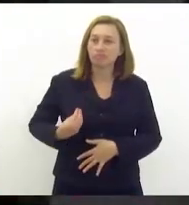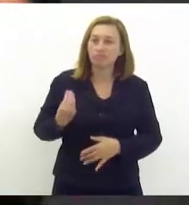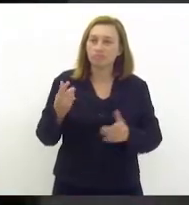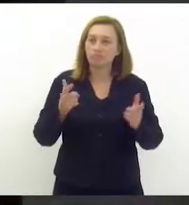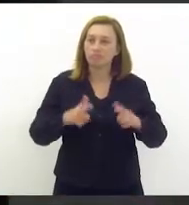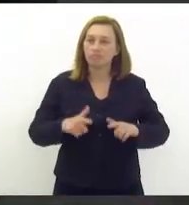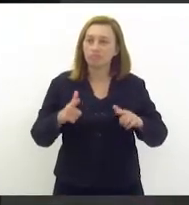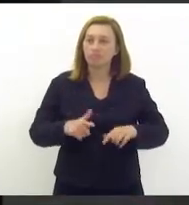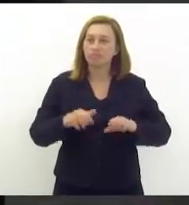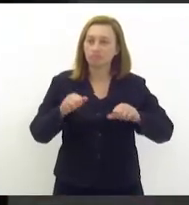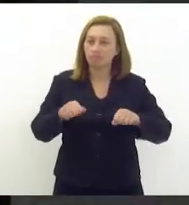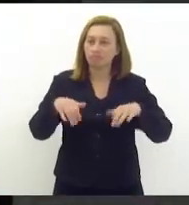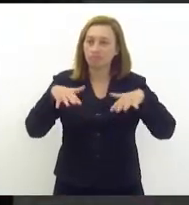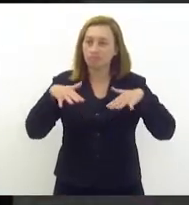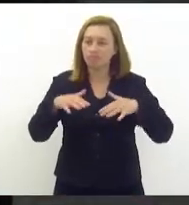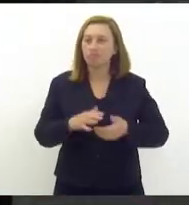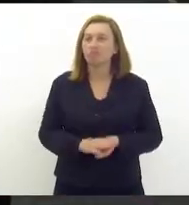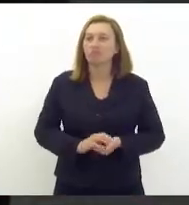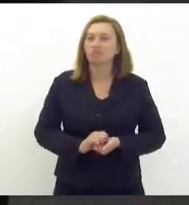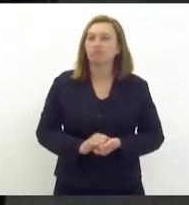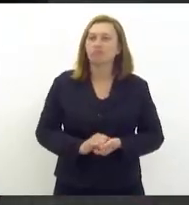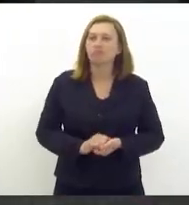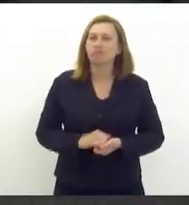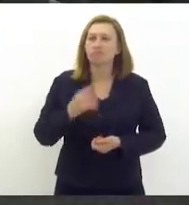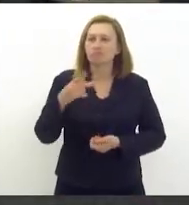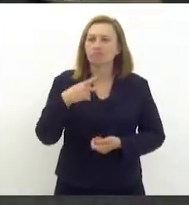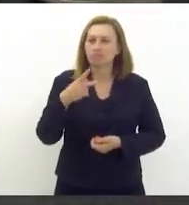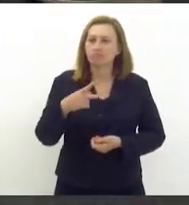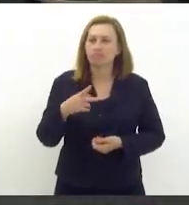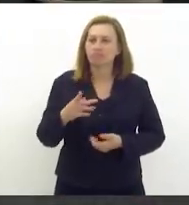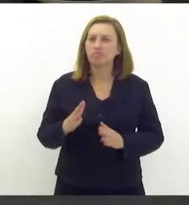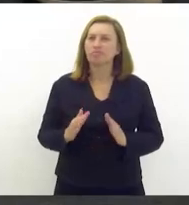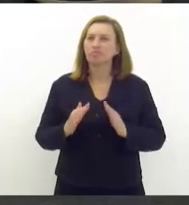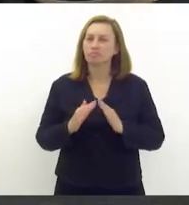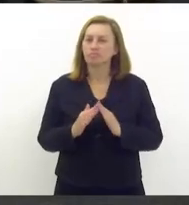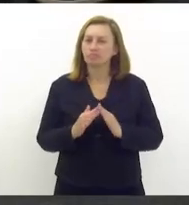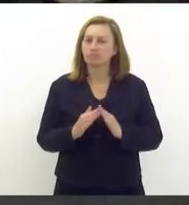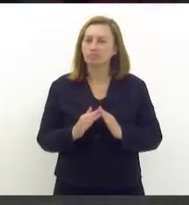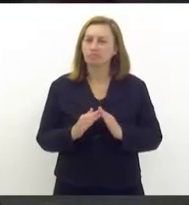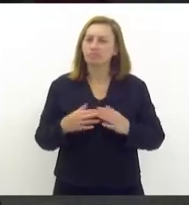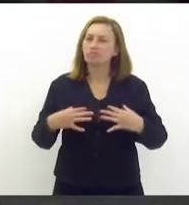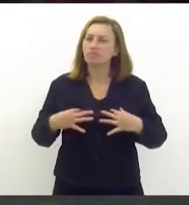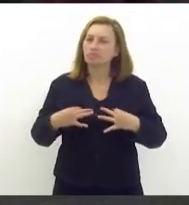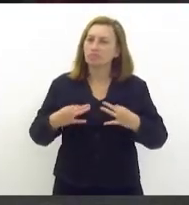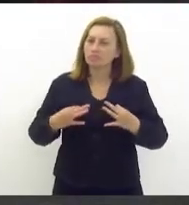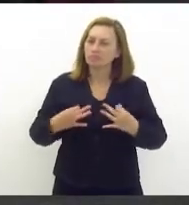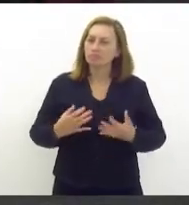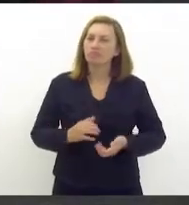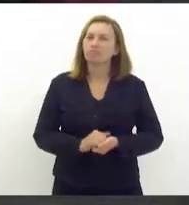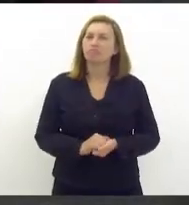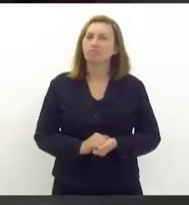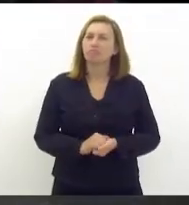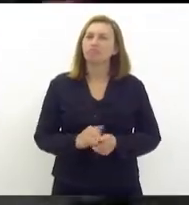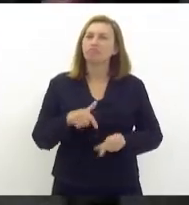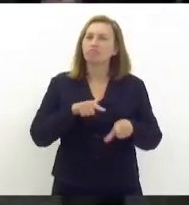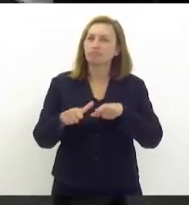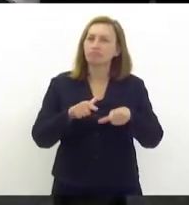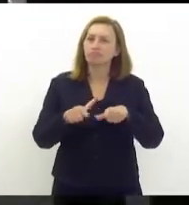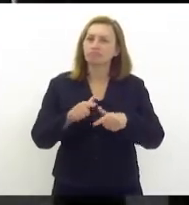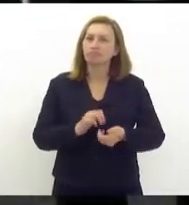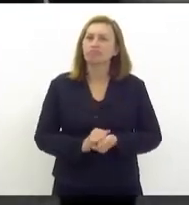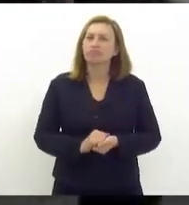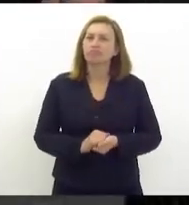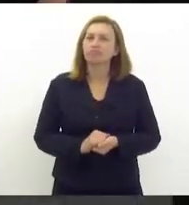presentes na galeria dizendo que assim como essa casa se coloca à disposição para o trabalho